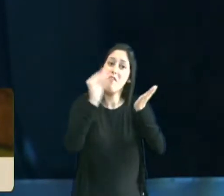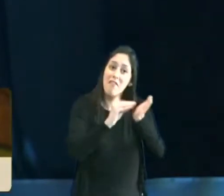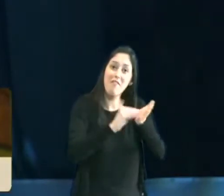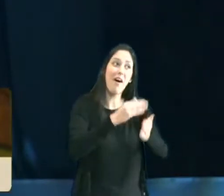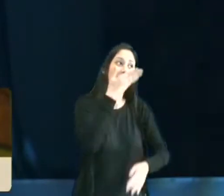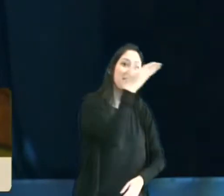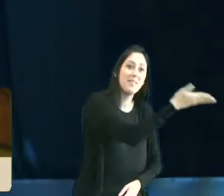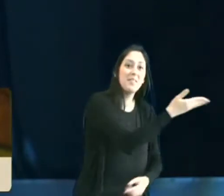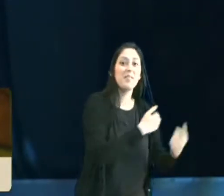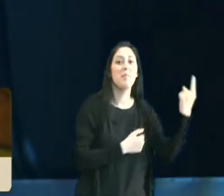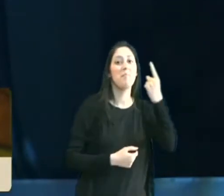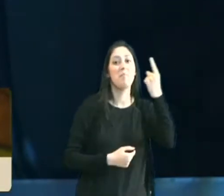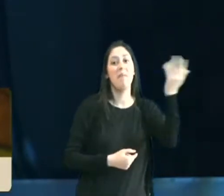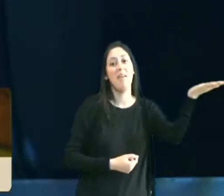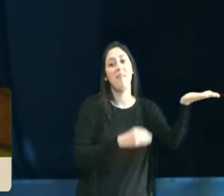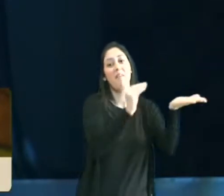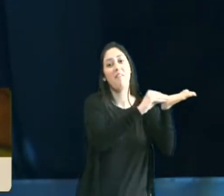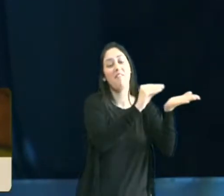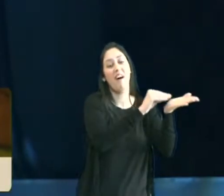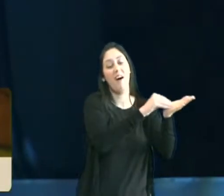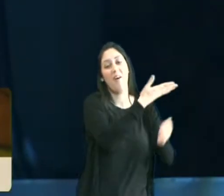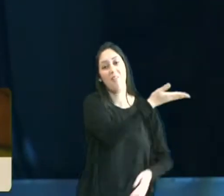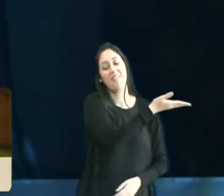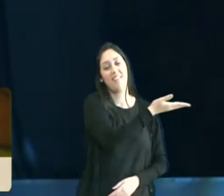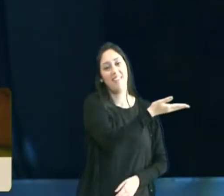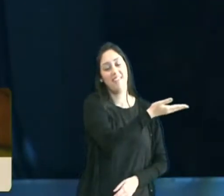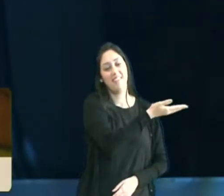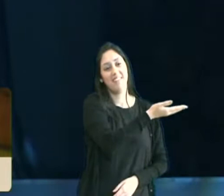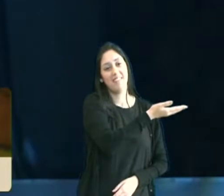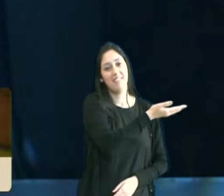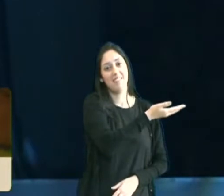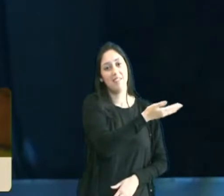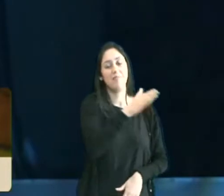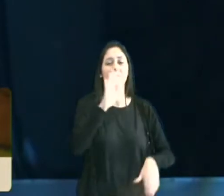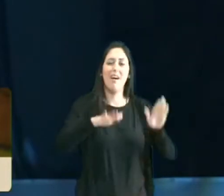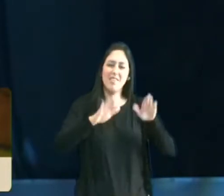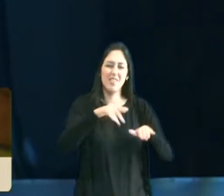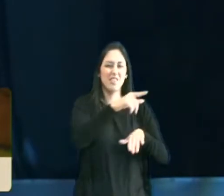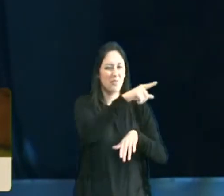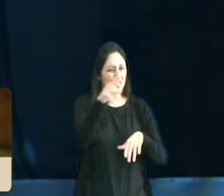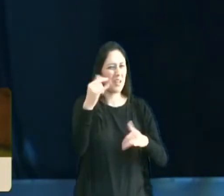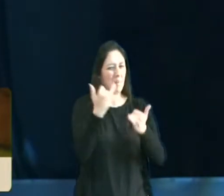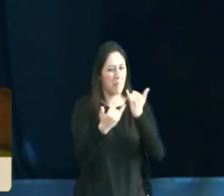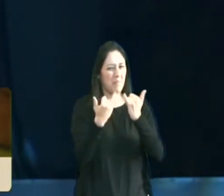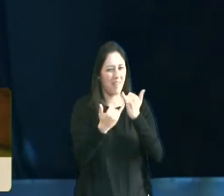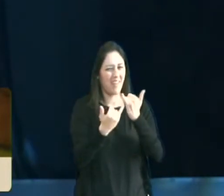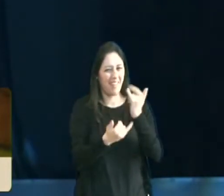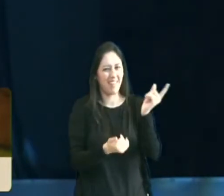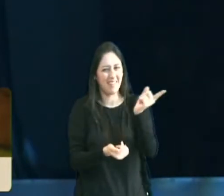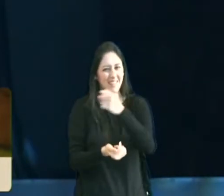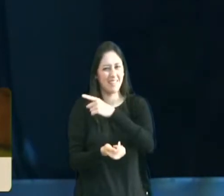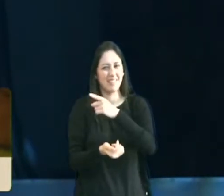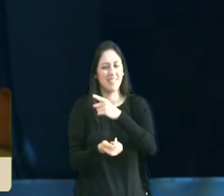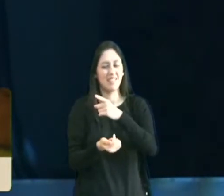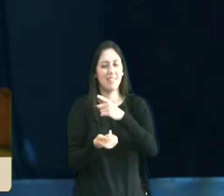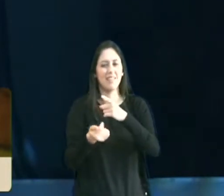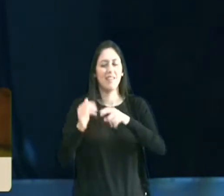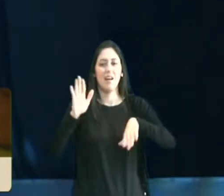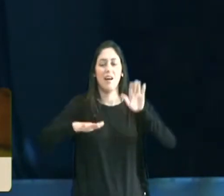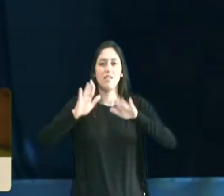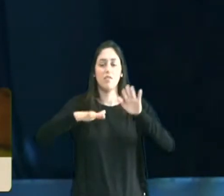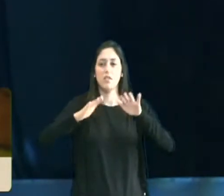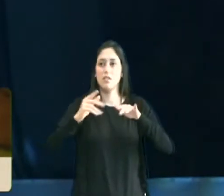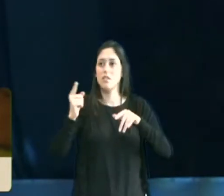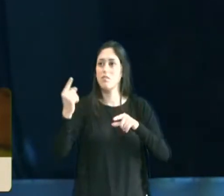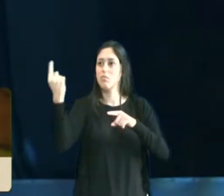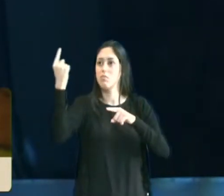do Jairo. E talvez você esteja nesse processo de demandas que te consomem.